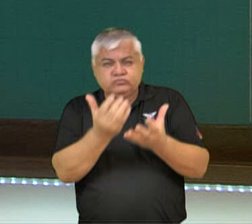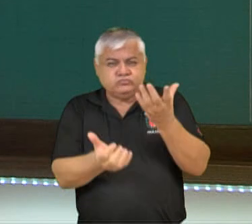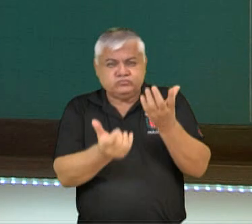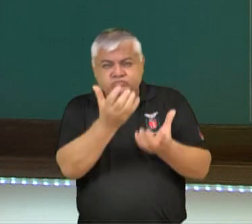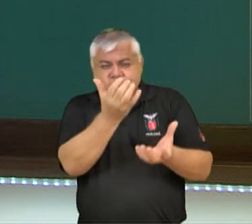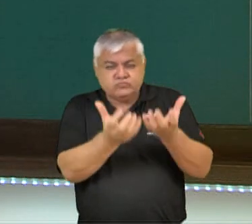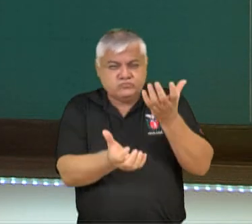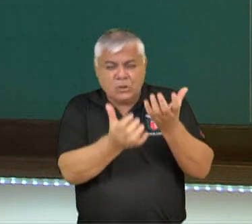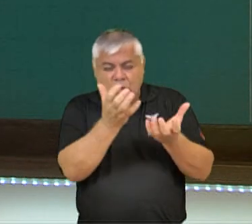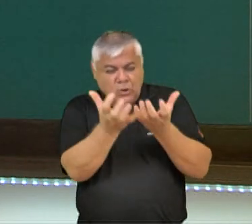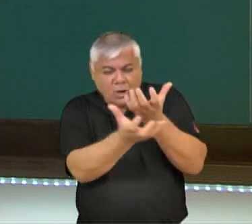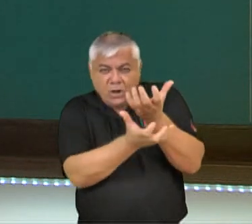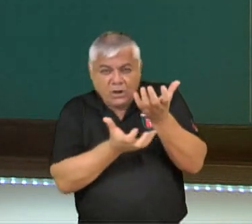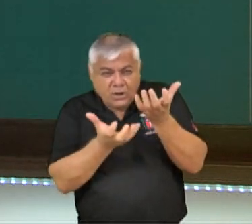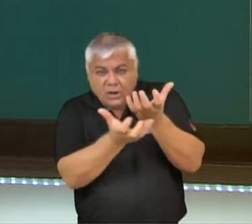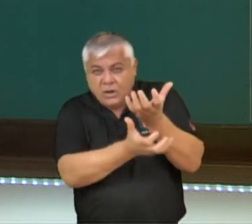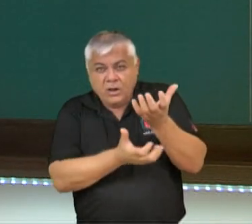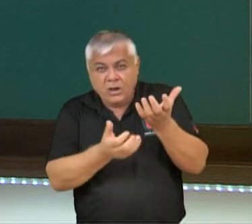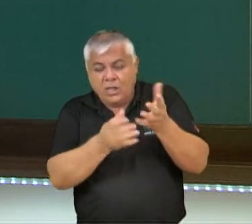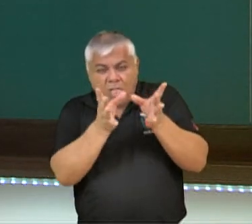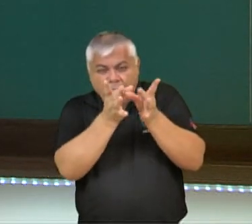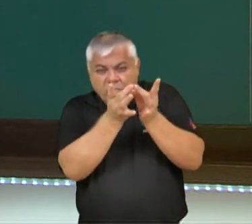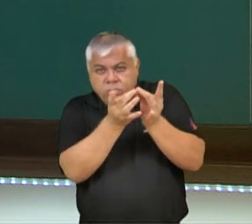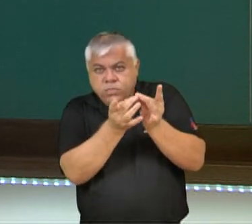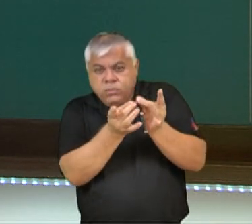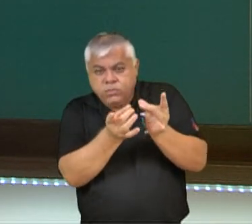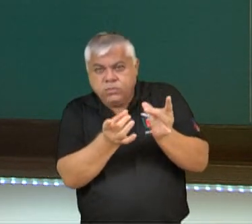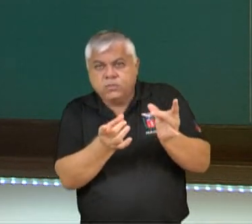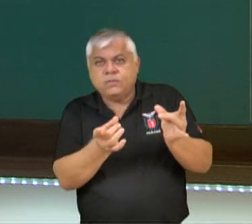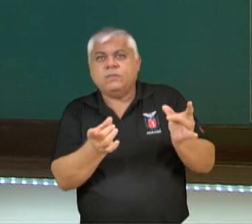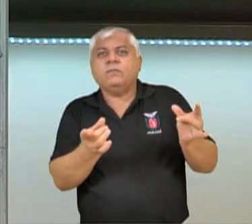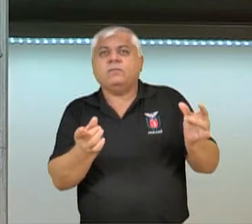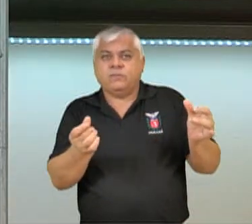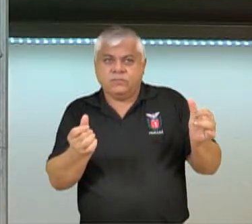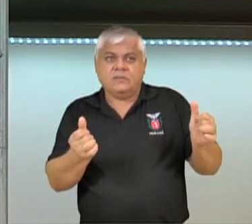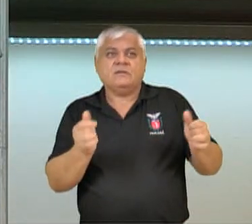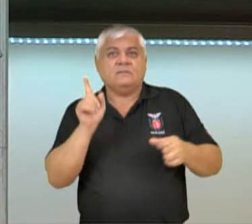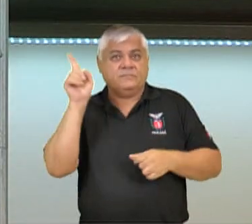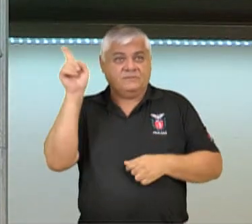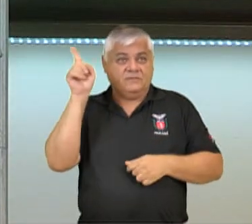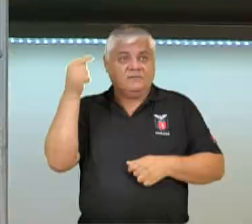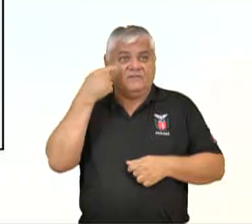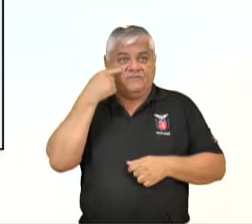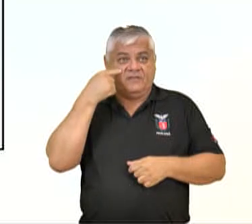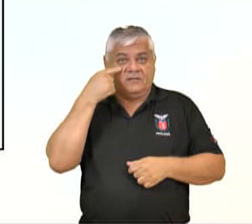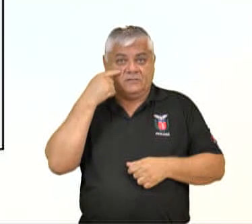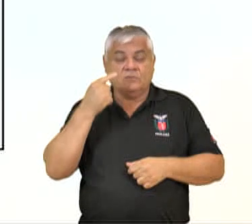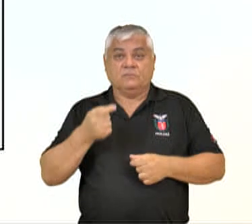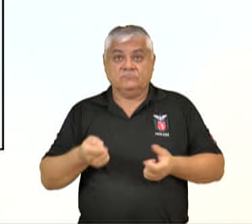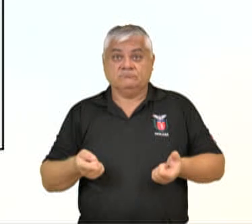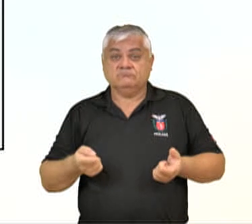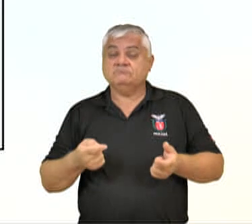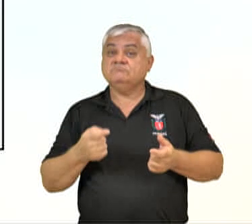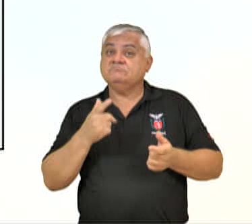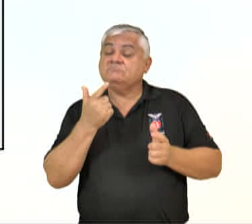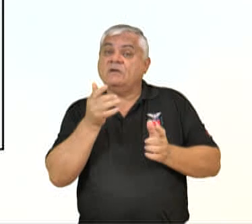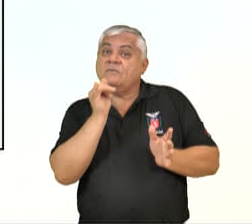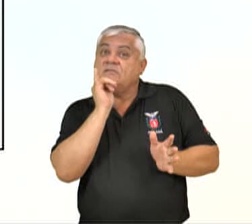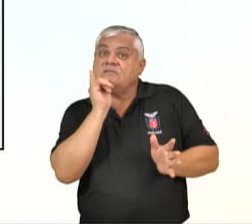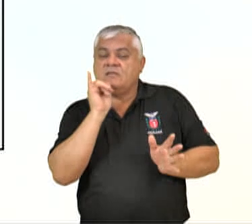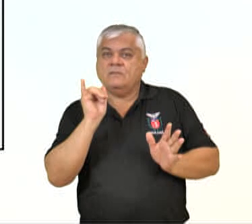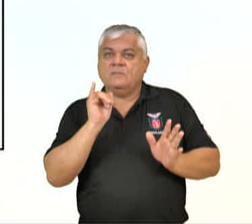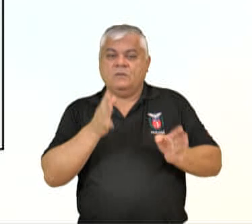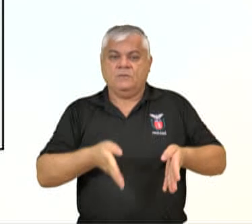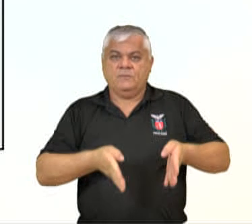altas temperaturas nos fornos ou numa frágua. Como essa que vocês estão vendo, essa é uma representação de uma